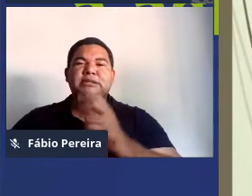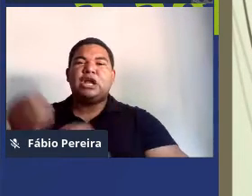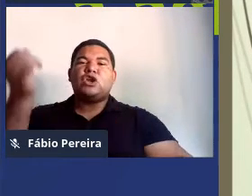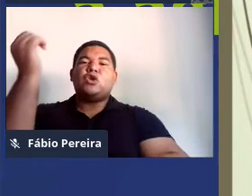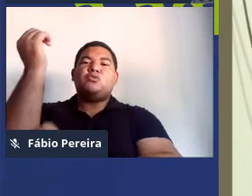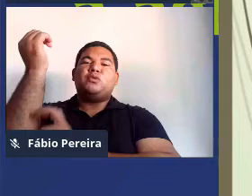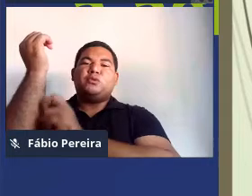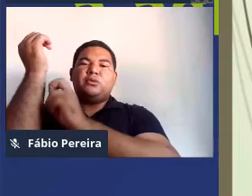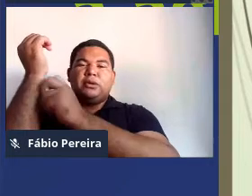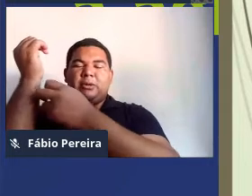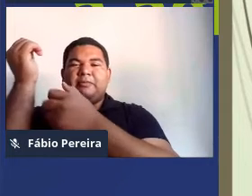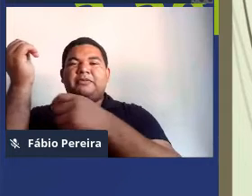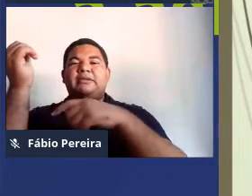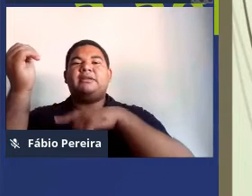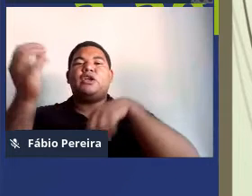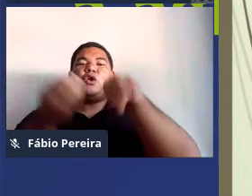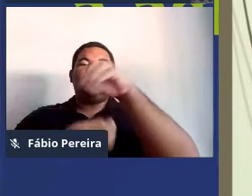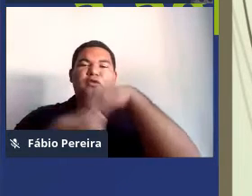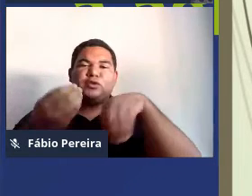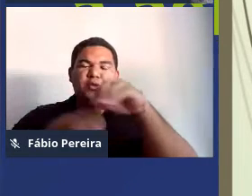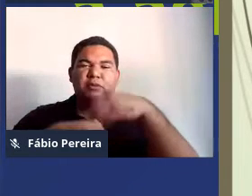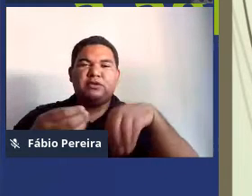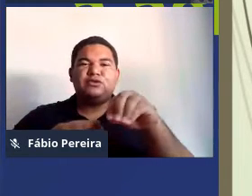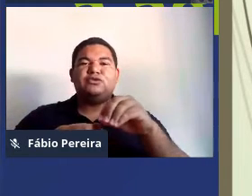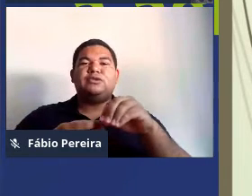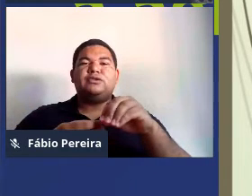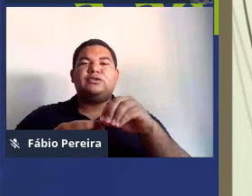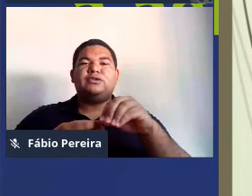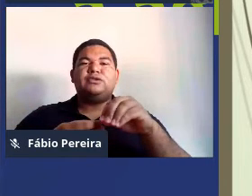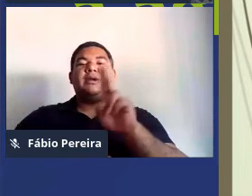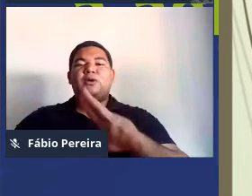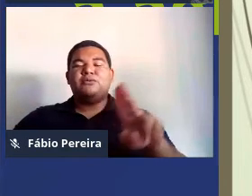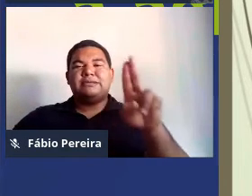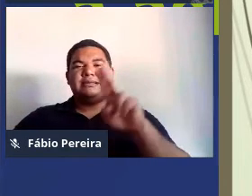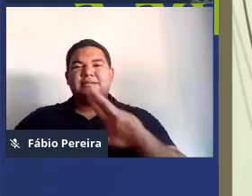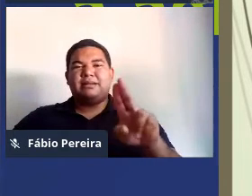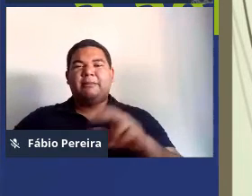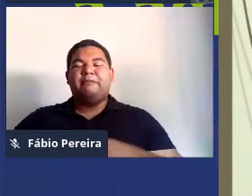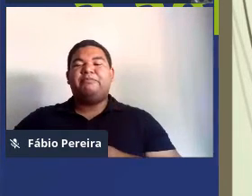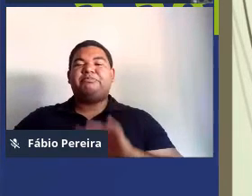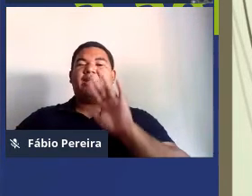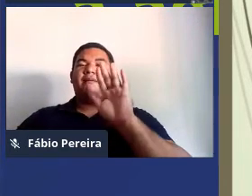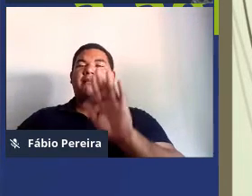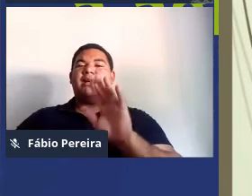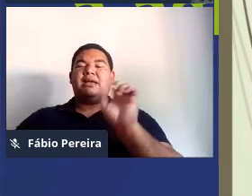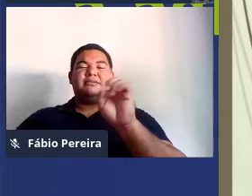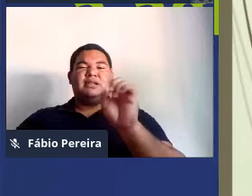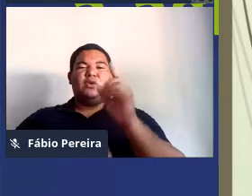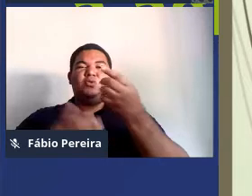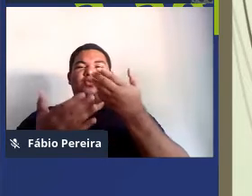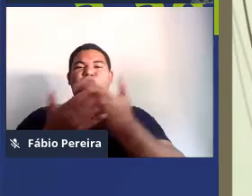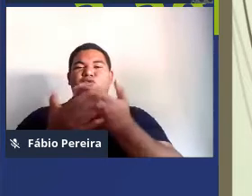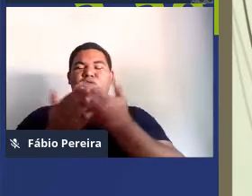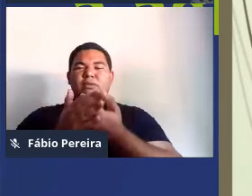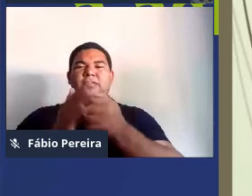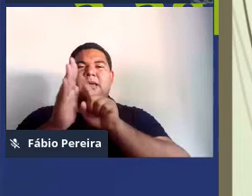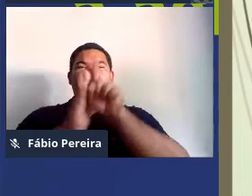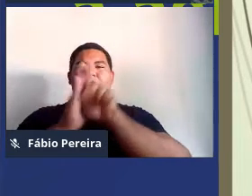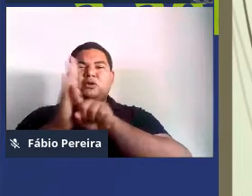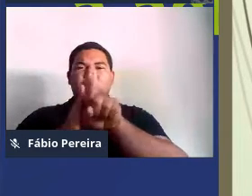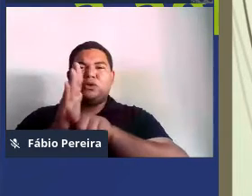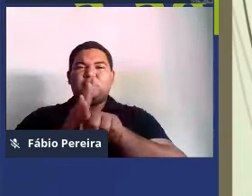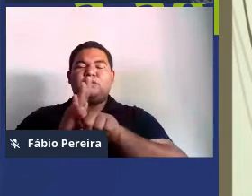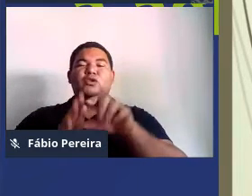com o procarionte para conseguir usar essa matéria. Só que quando for estudar o tubo digestório desse